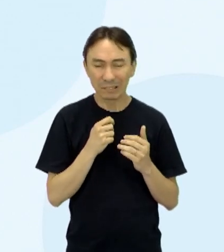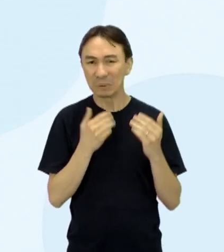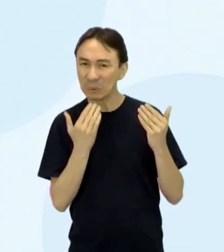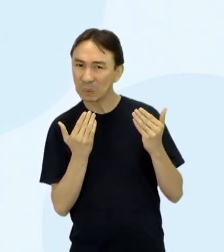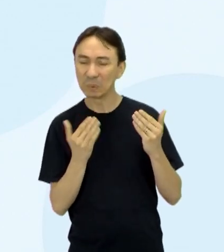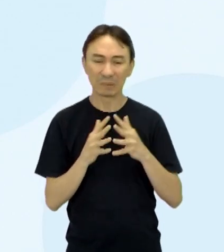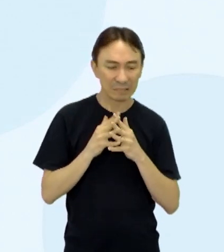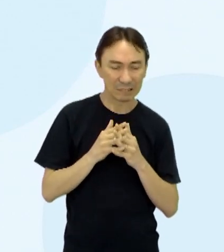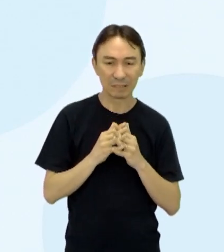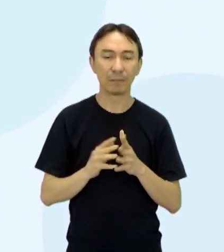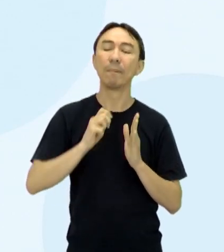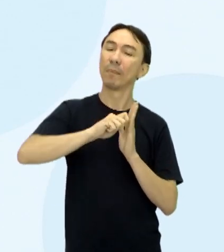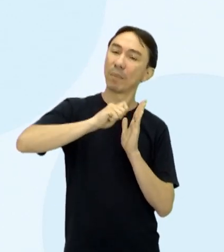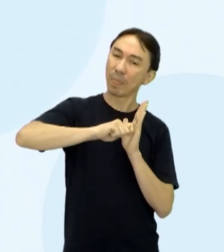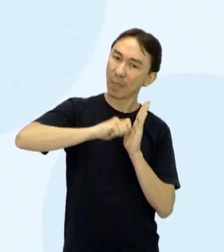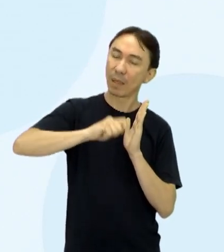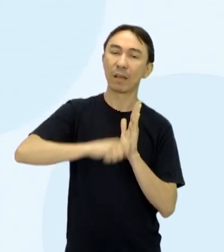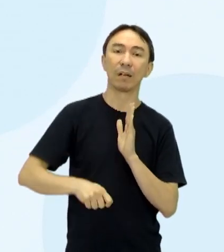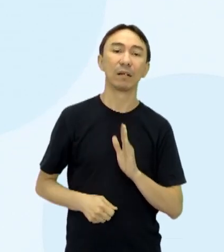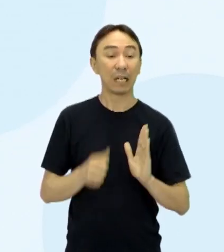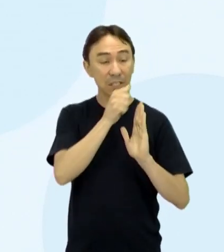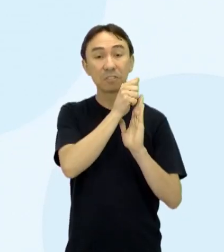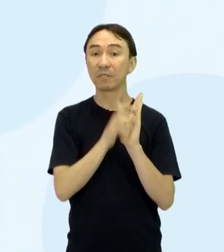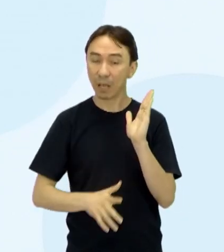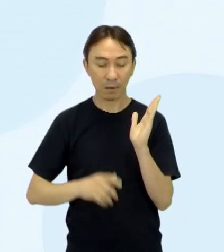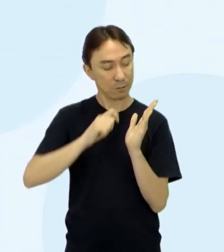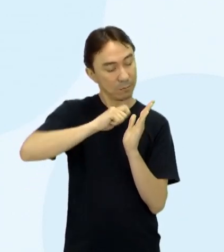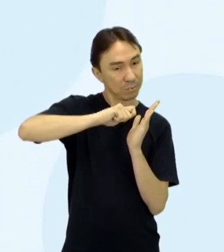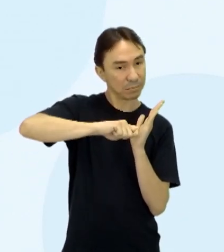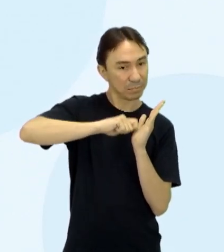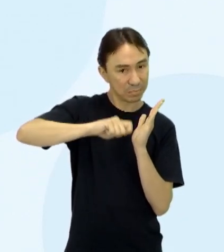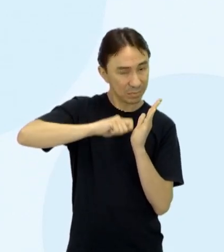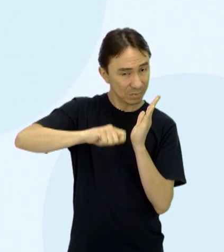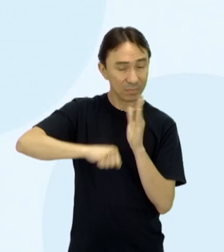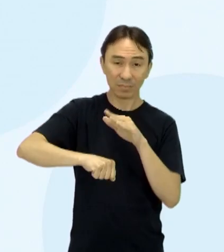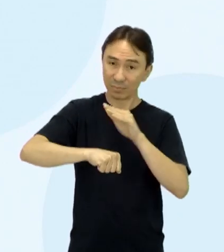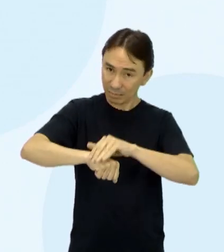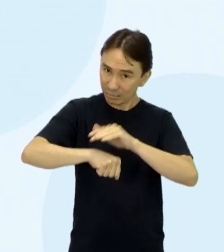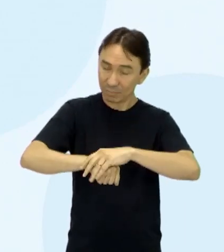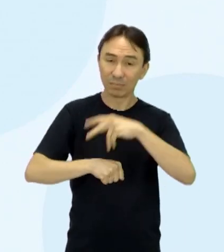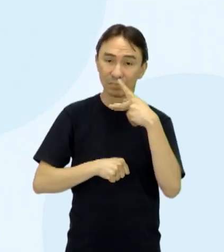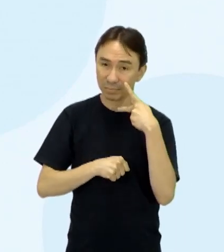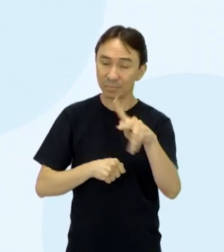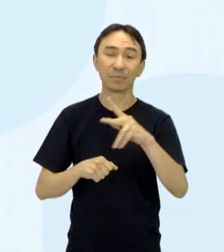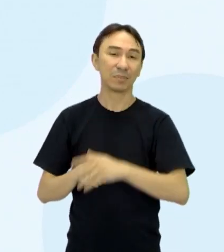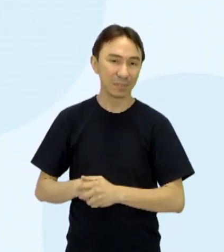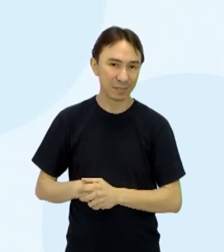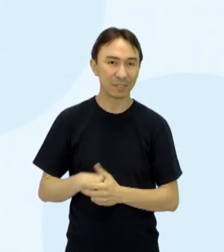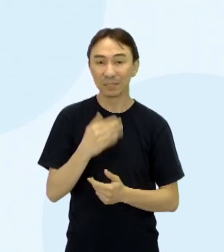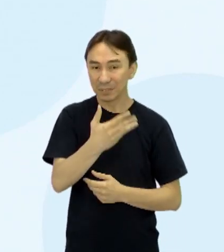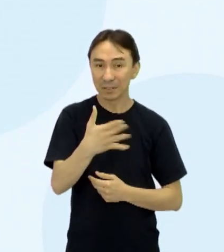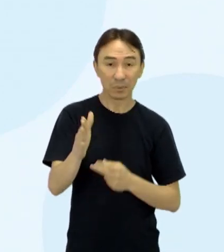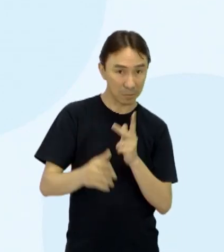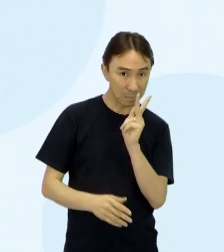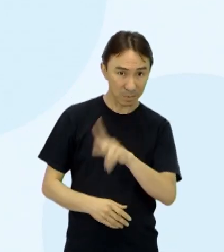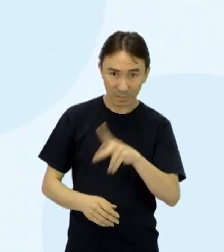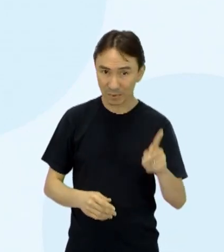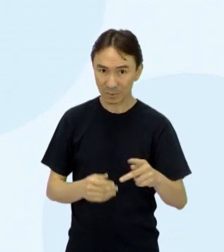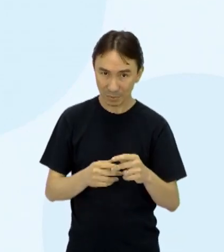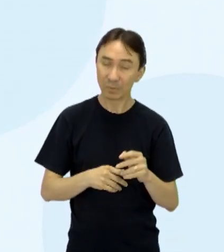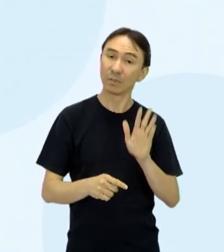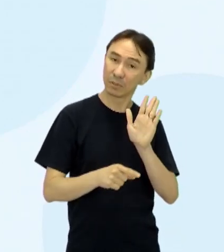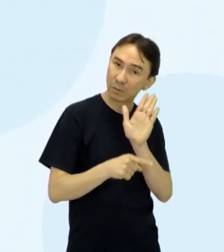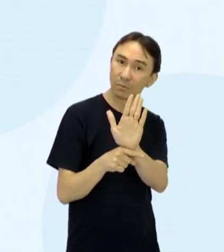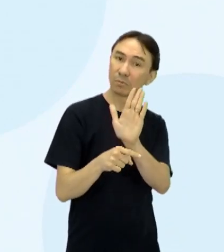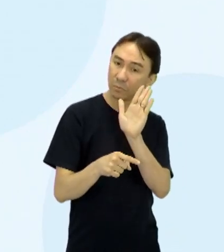trazer alguma coisa legal para o professor, o seu professor de sala, que são os nossos parceiros aí, discutirem com vocês.